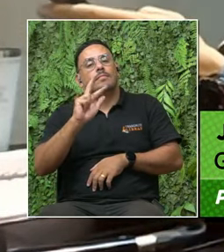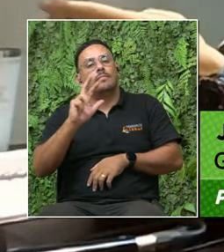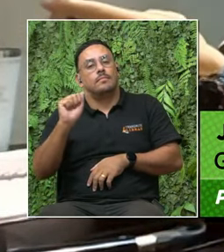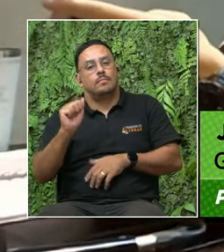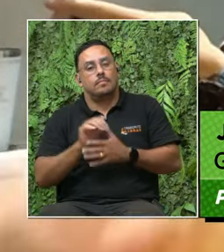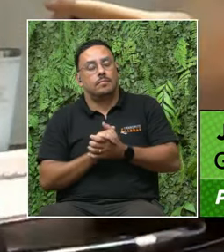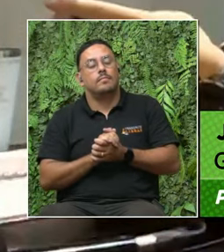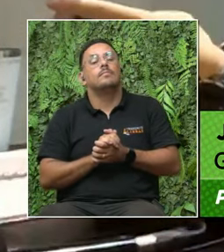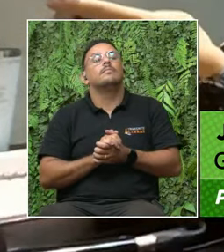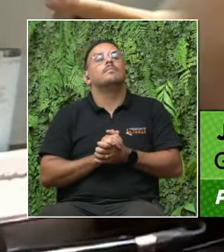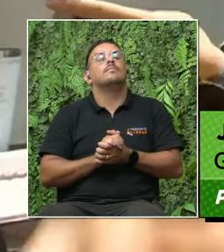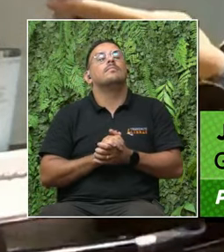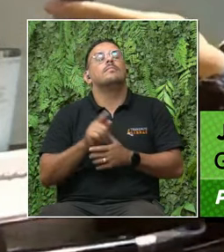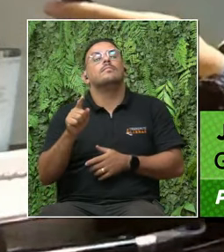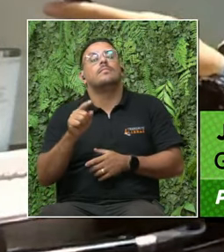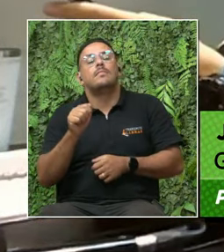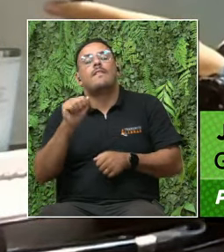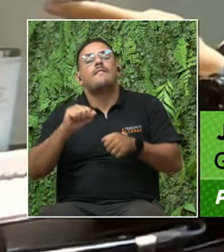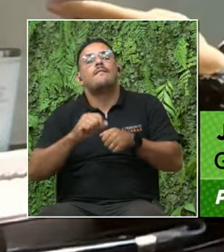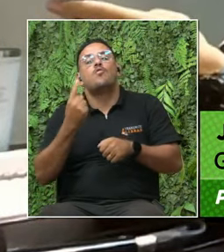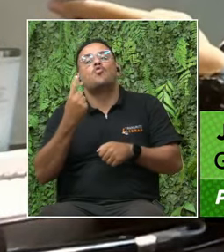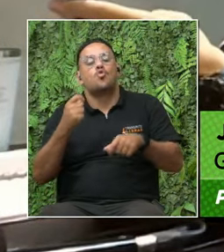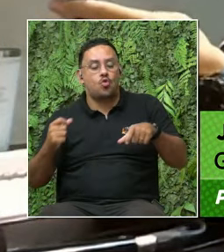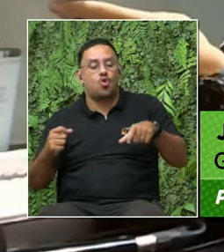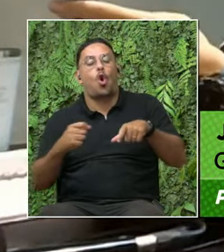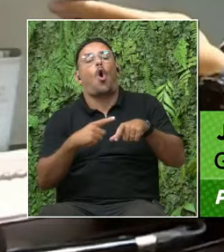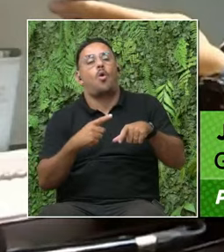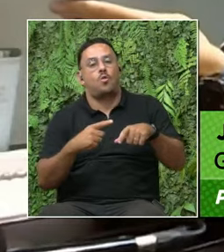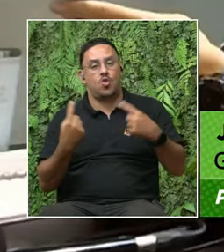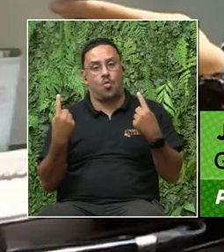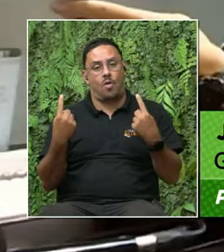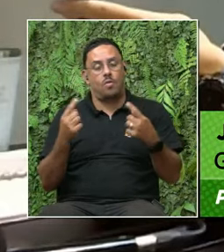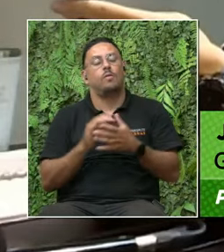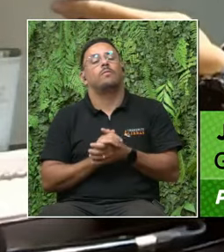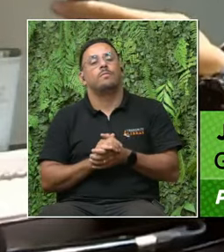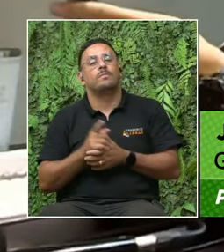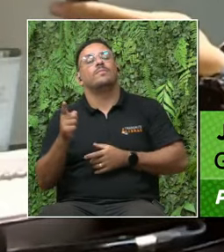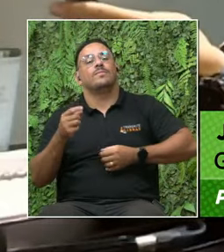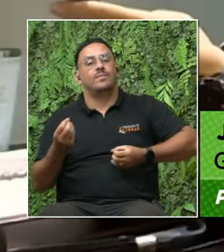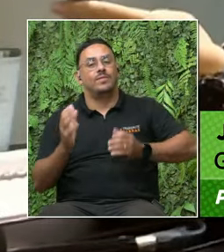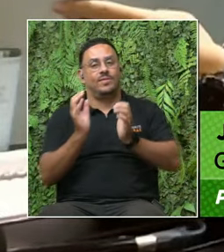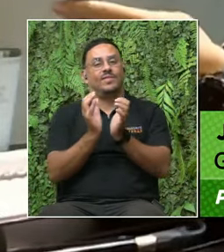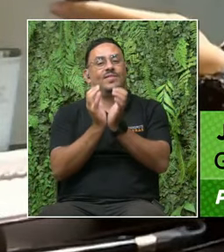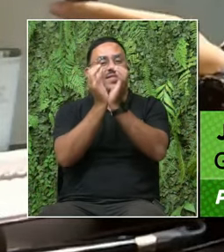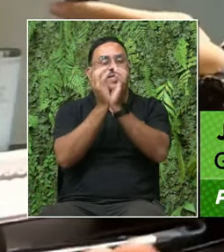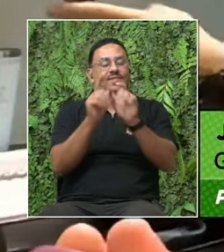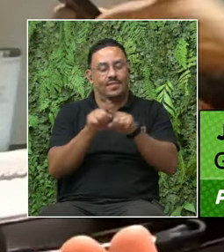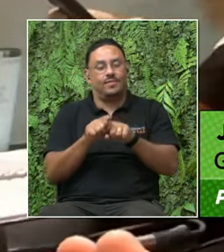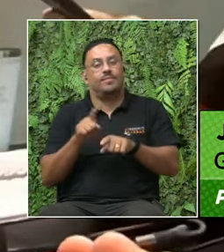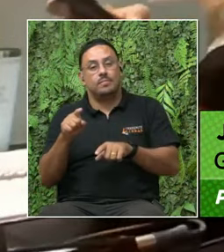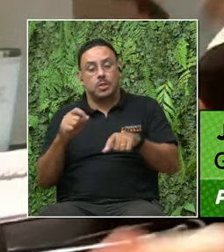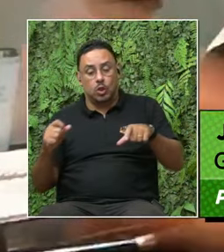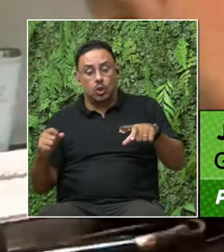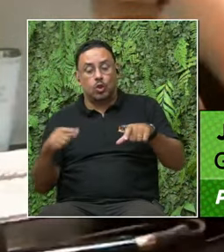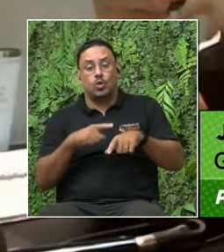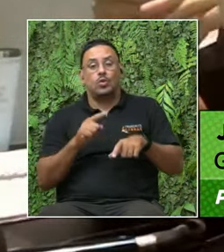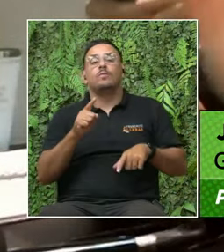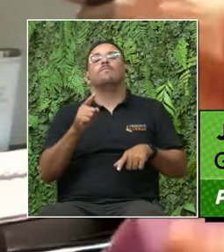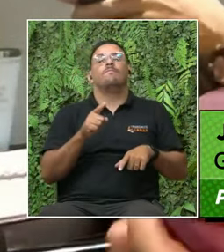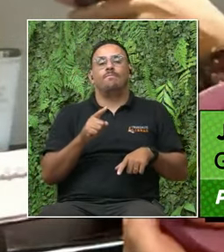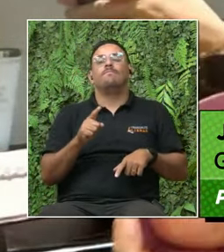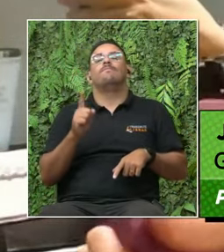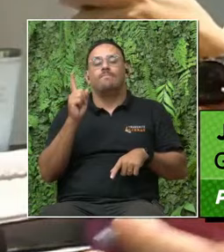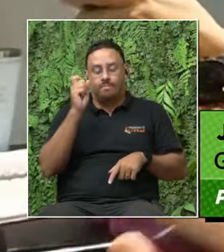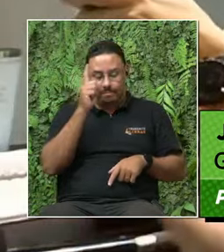sar saravia né autor do gol de empate ganhou até o troféu aí saravia se não fosse aquele golzinho de empate ia